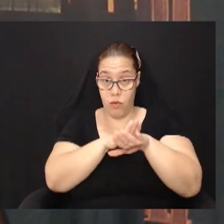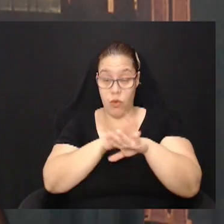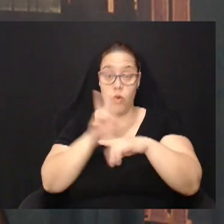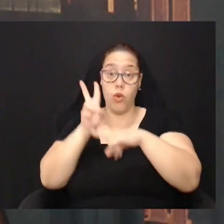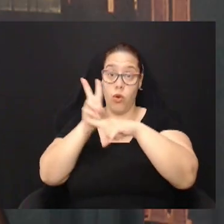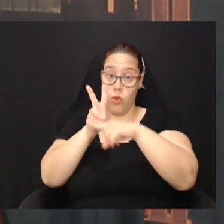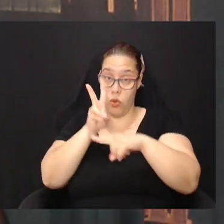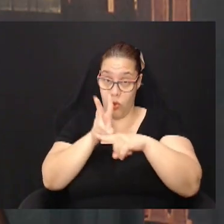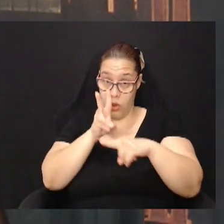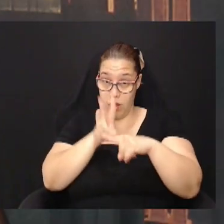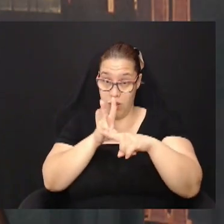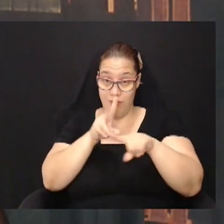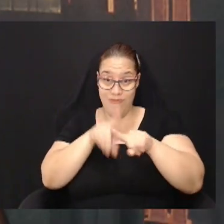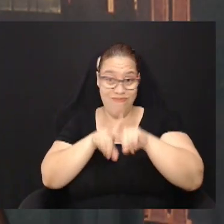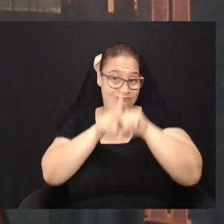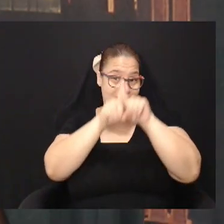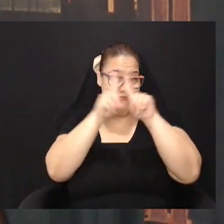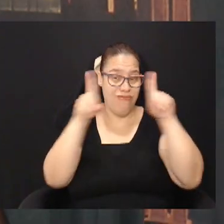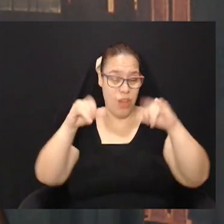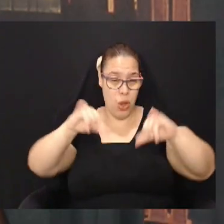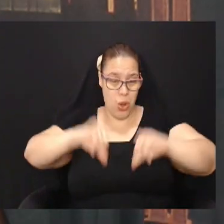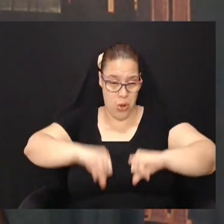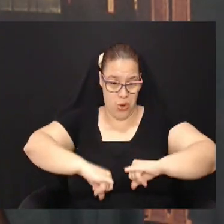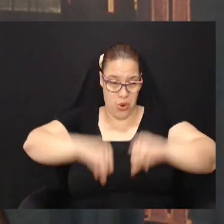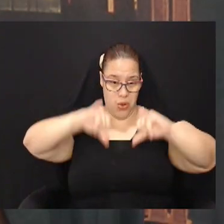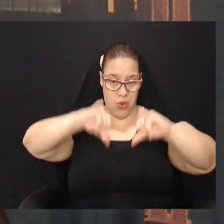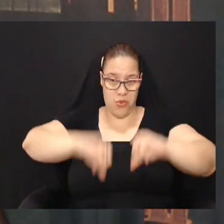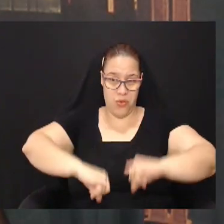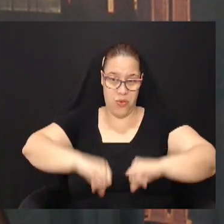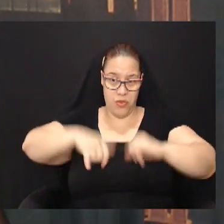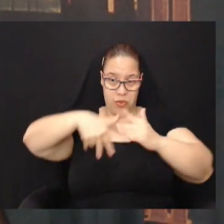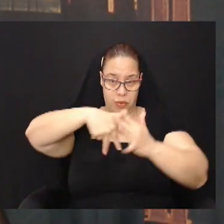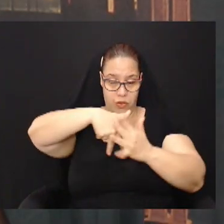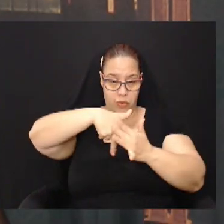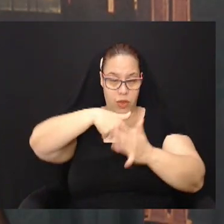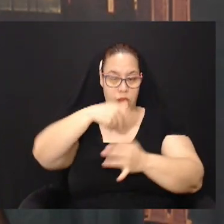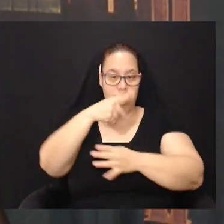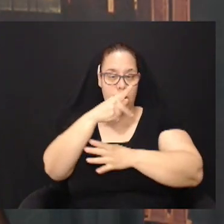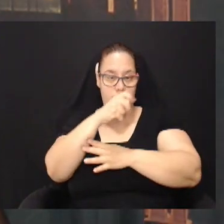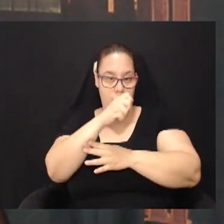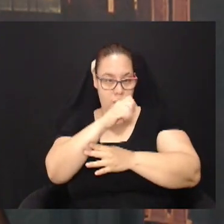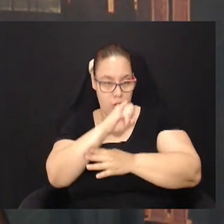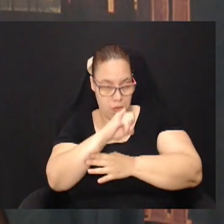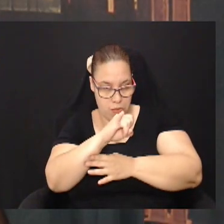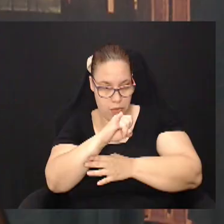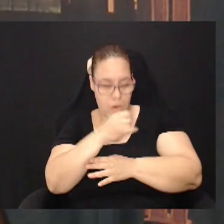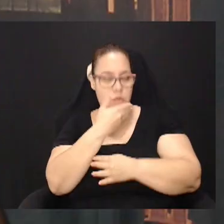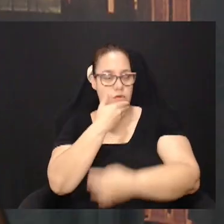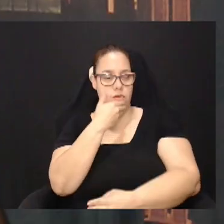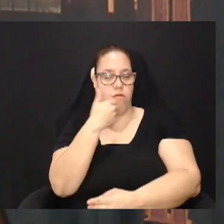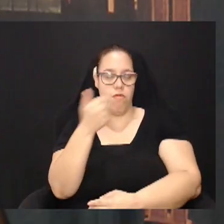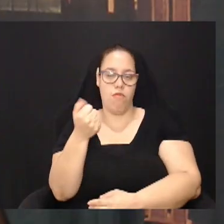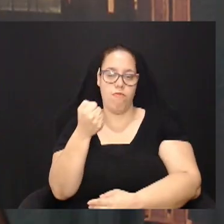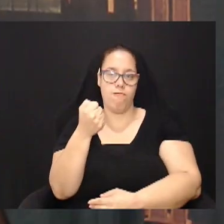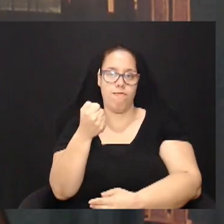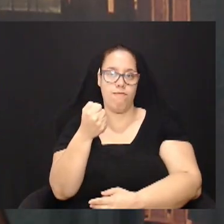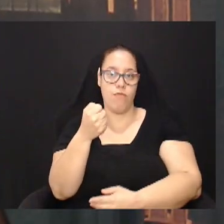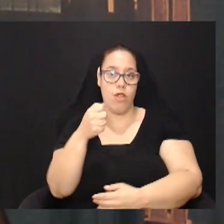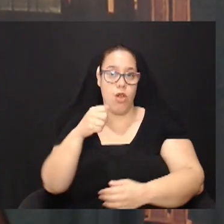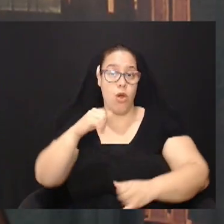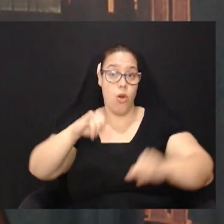mas não tanto o sofrimento do paciente com Alzheimer. Pai, eu acho que é um dos melhores filmes que trazem o sofrimento do paciente, sob o ponto de vista do